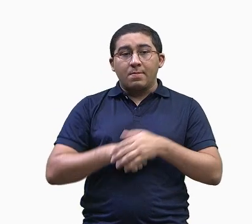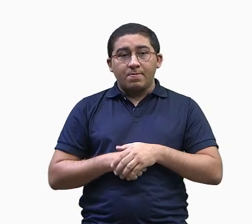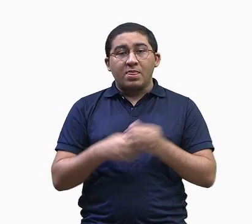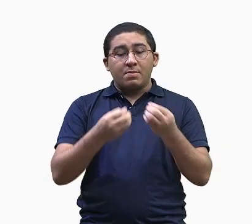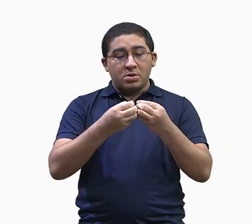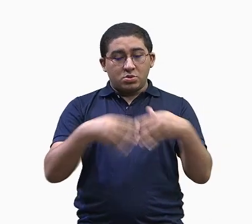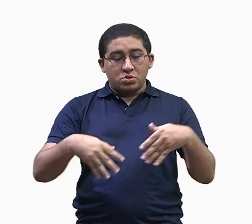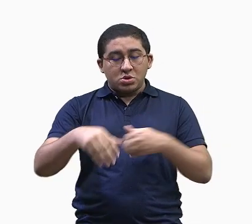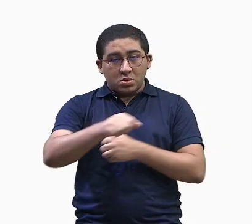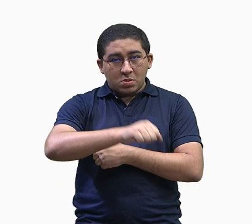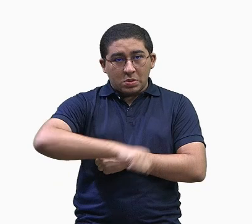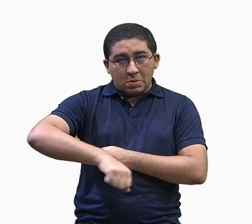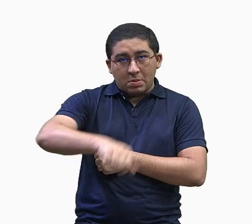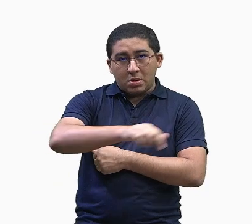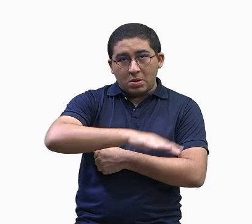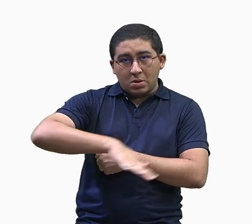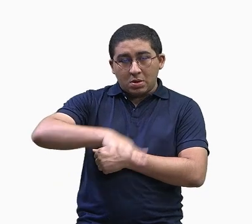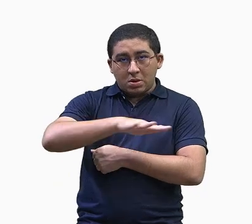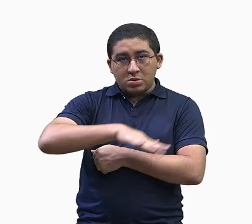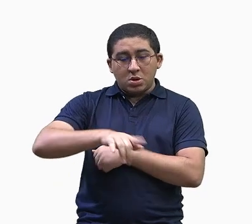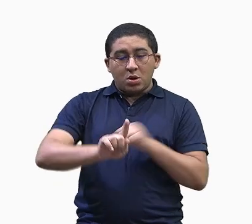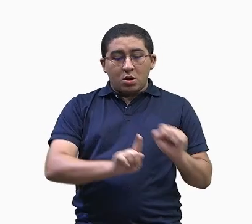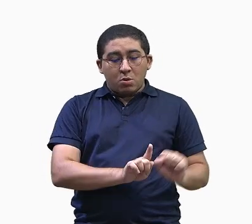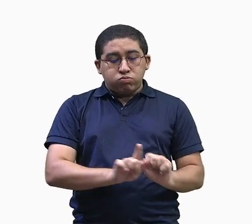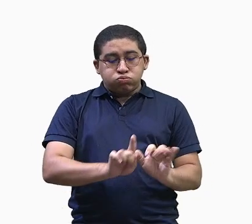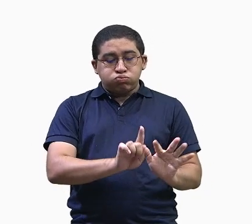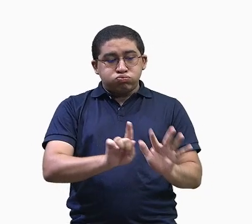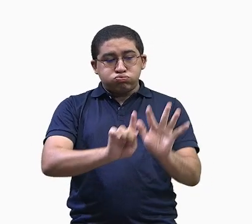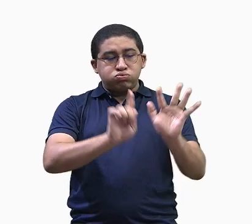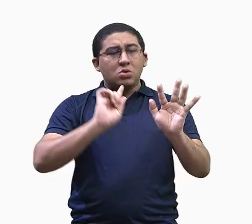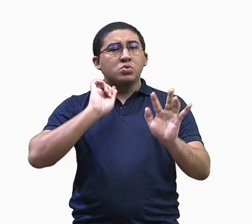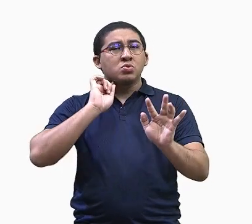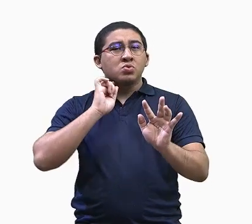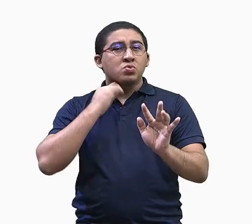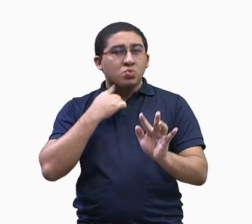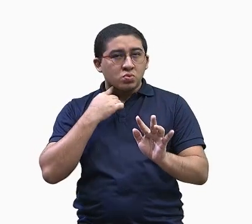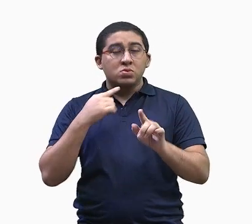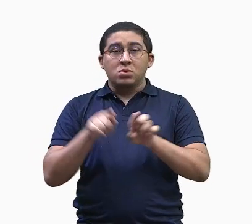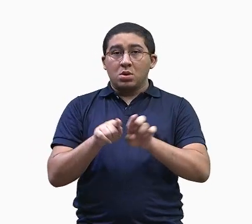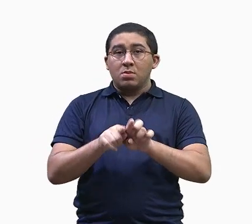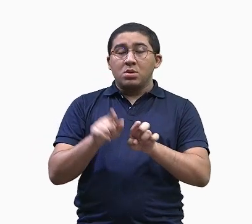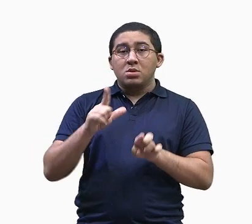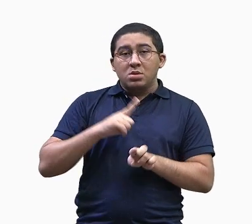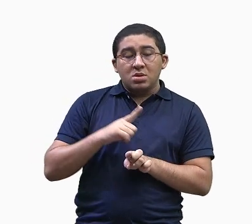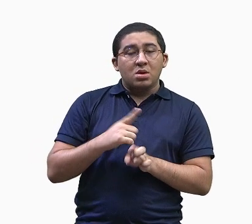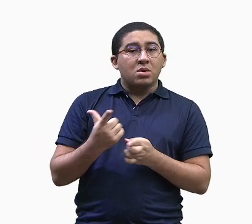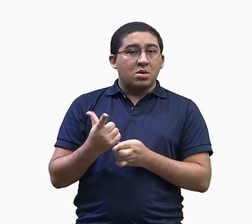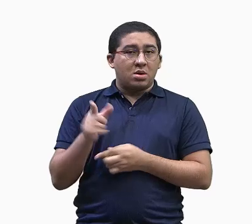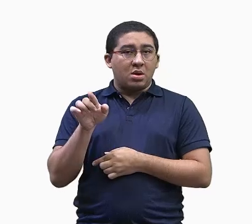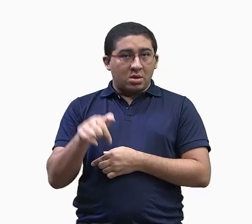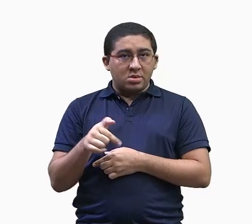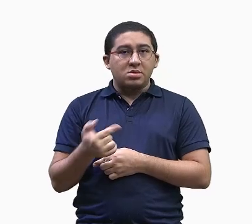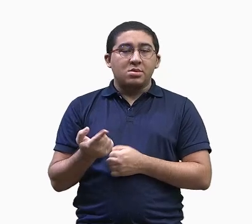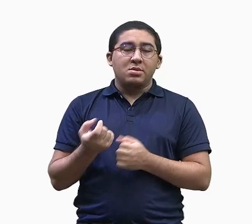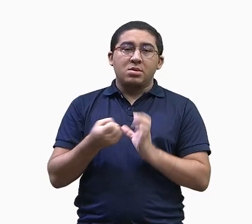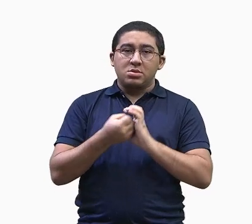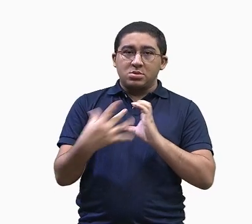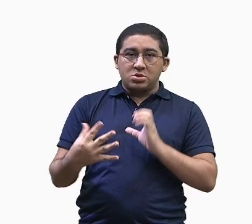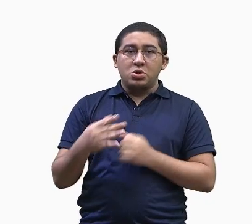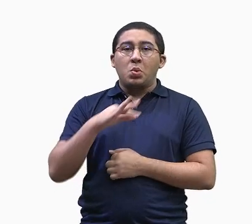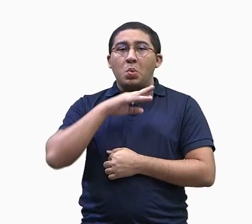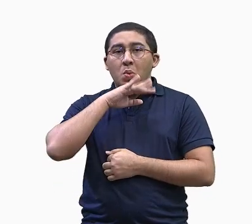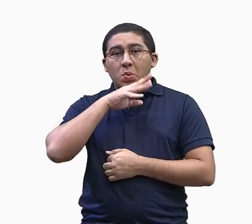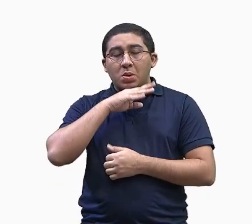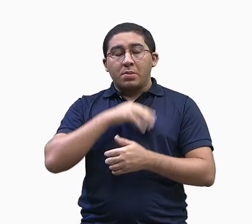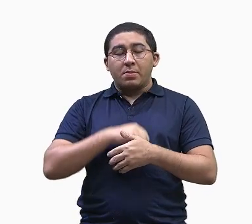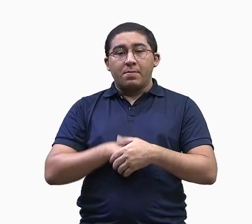ambiental, a emissão de gases poluentes, né? Assim como as outras fontes, a gente tem ali as suas vantagens e também as suas desvantagens comparadas às